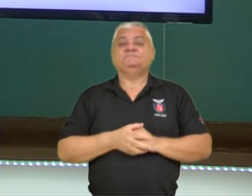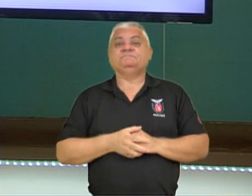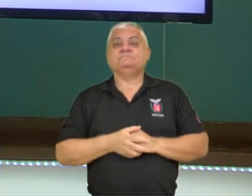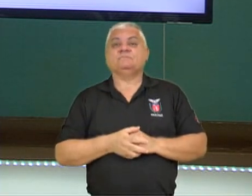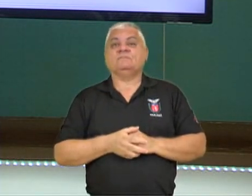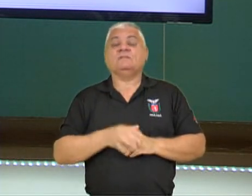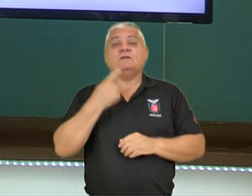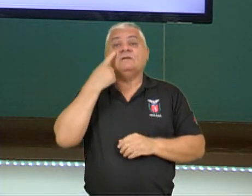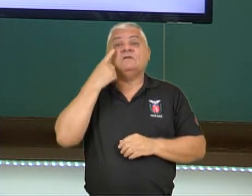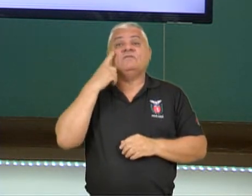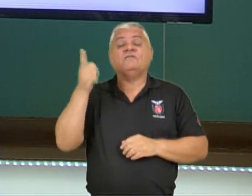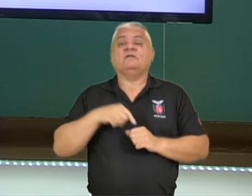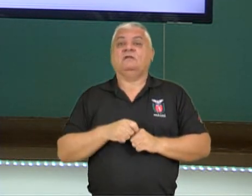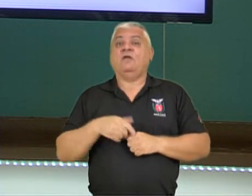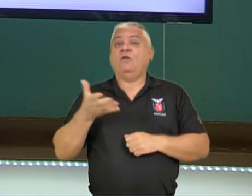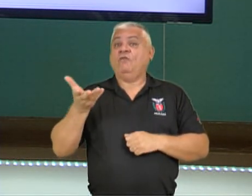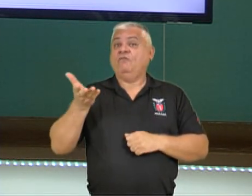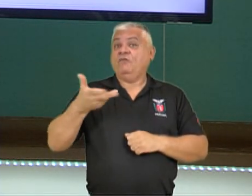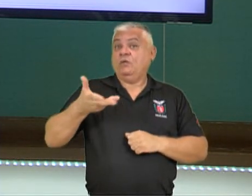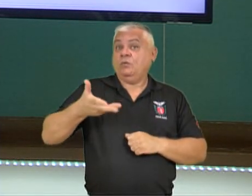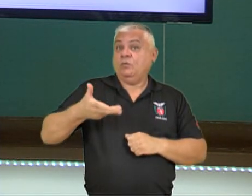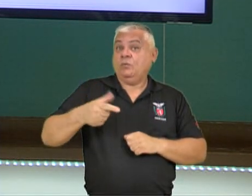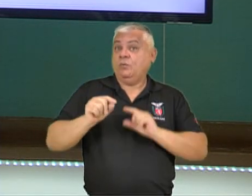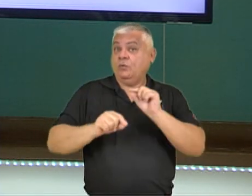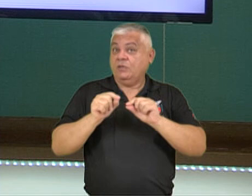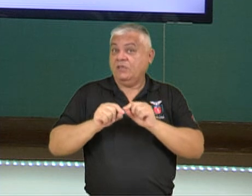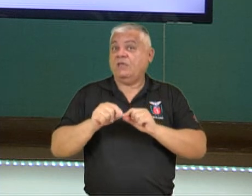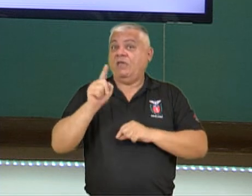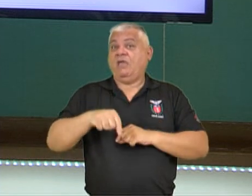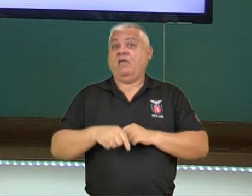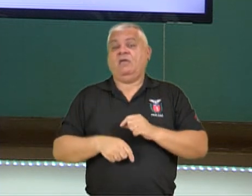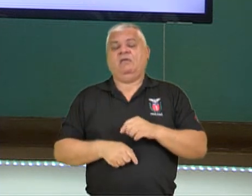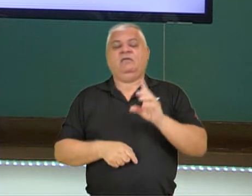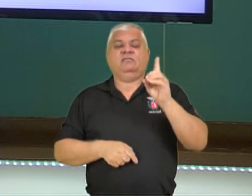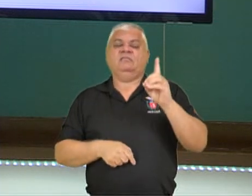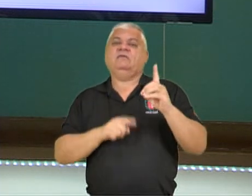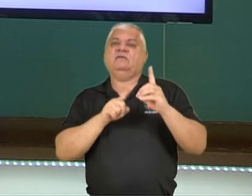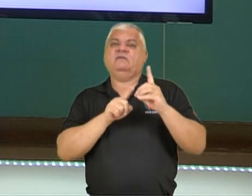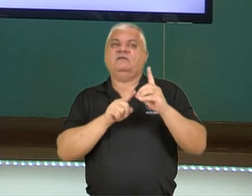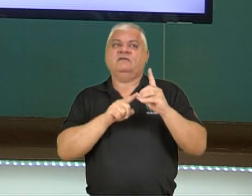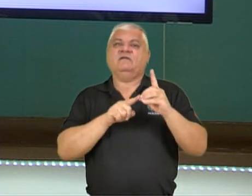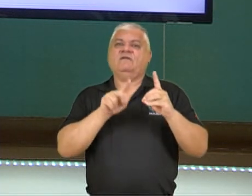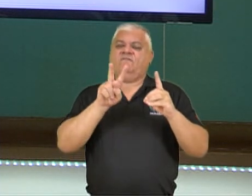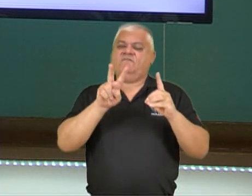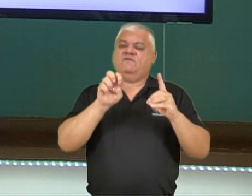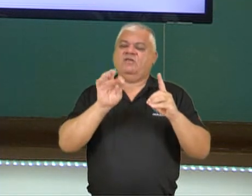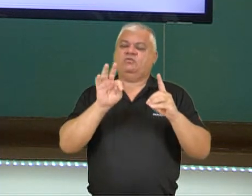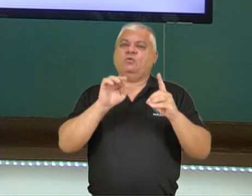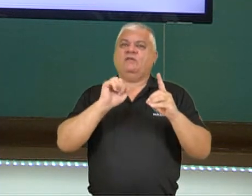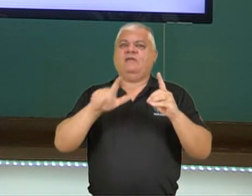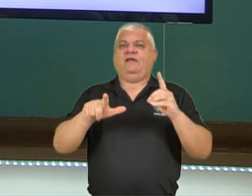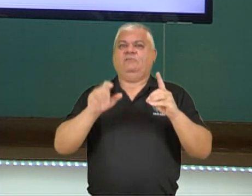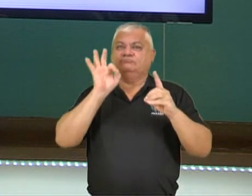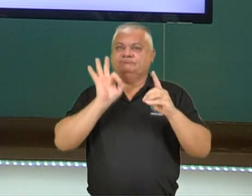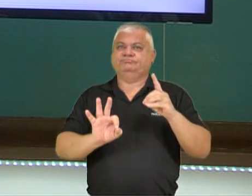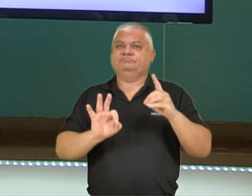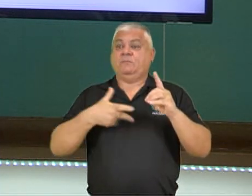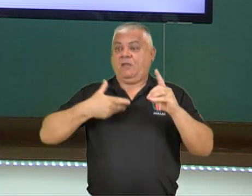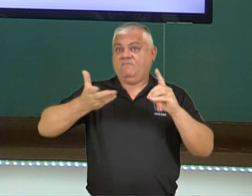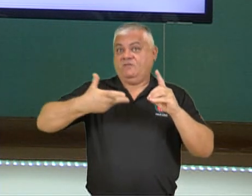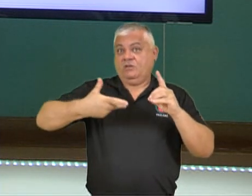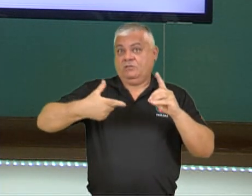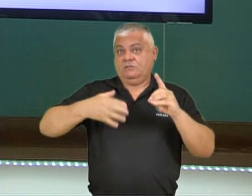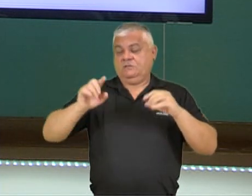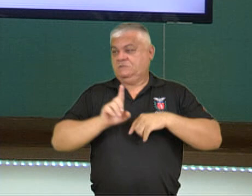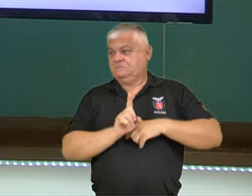Então aqui, velocidade, ela é uma grandeza o quê? Cara, grandeza vetorial, certeza, né? Porque dependendo da direção